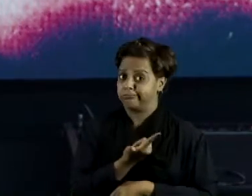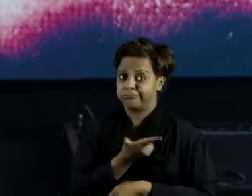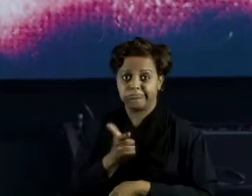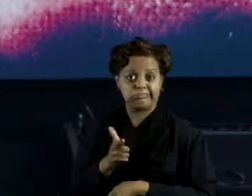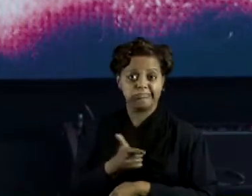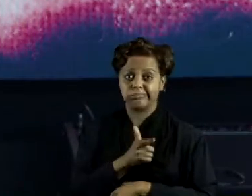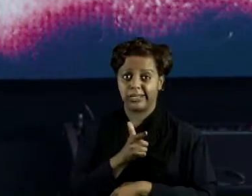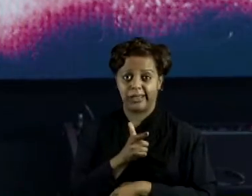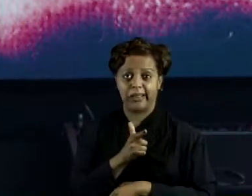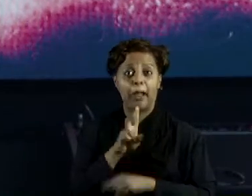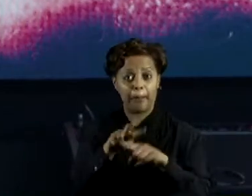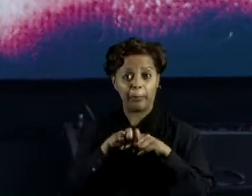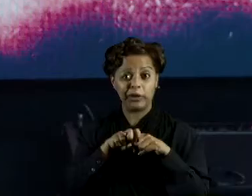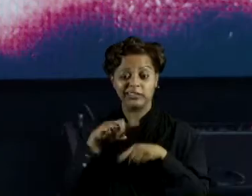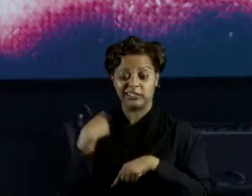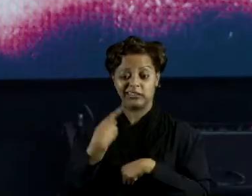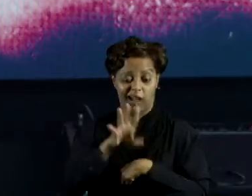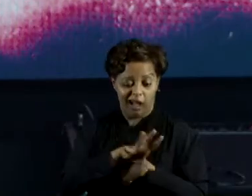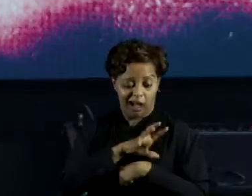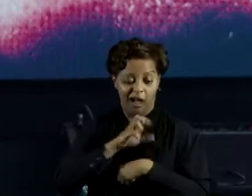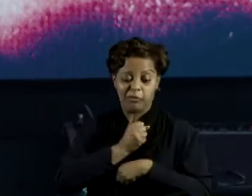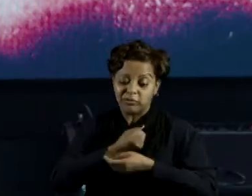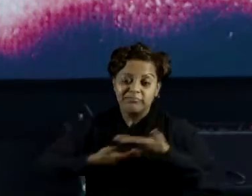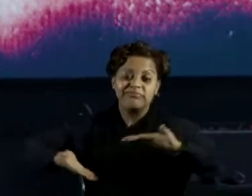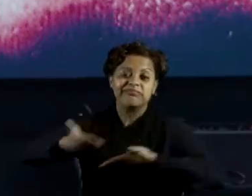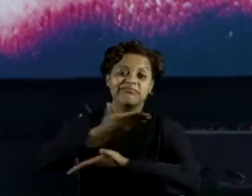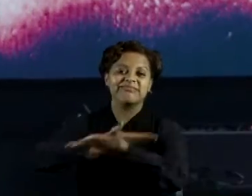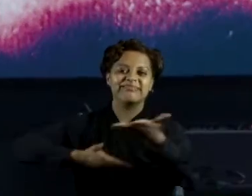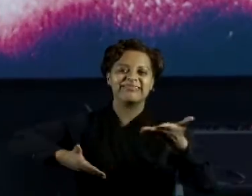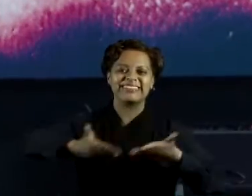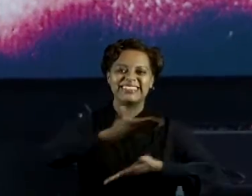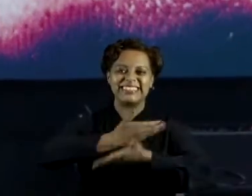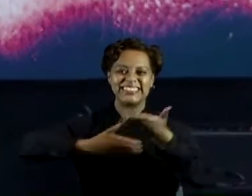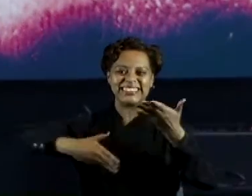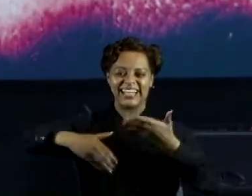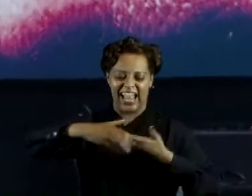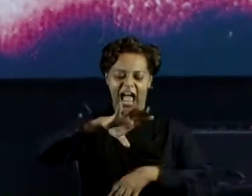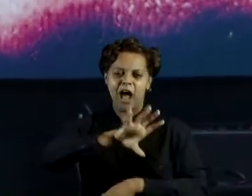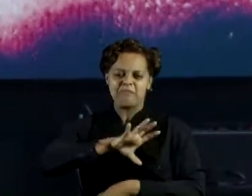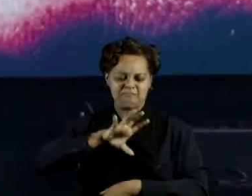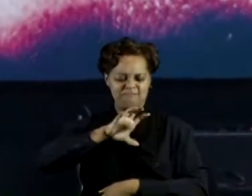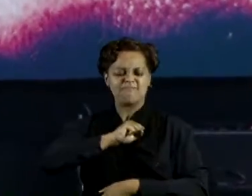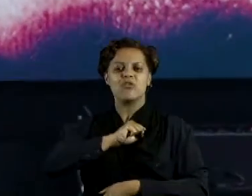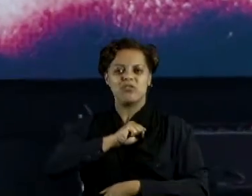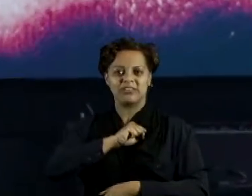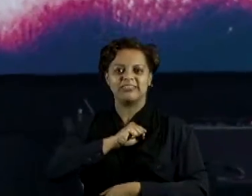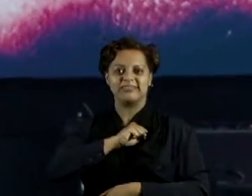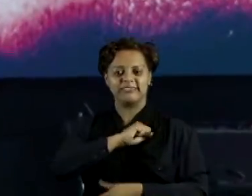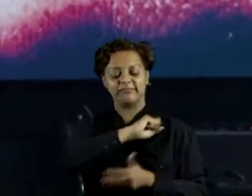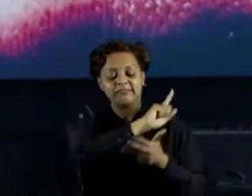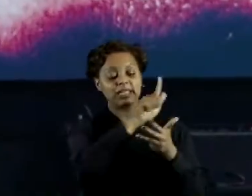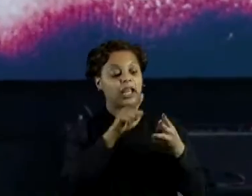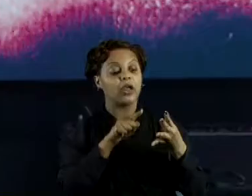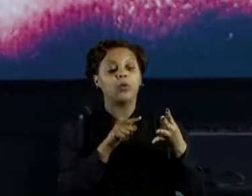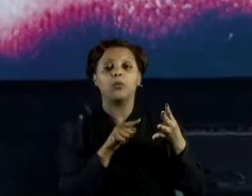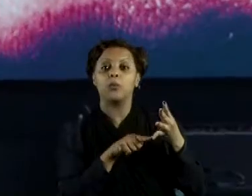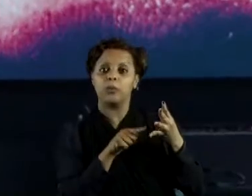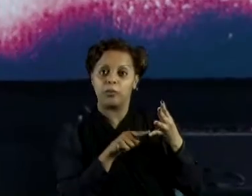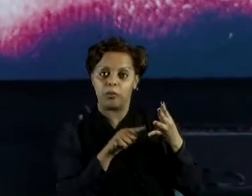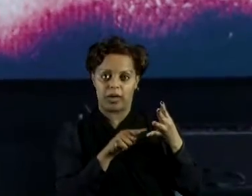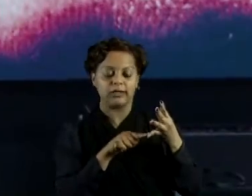amor compartilhado, de comunhão, de sentimento de pertencimento. E o último aspecto